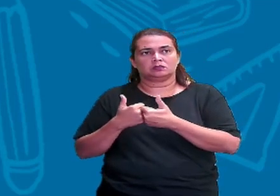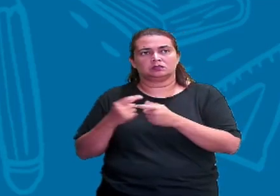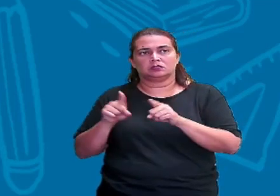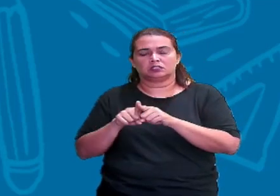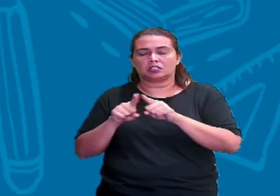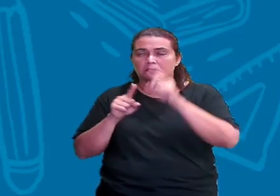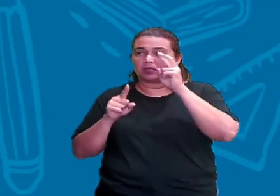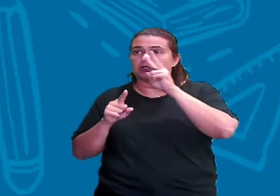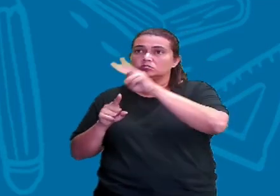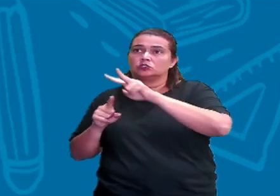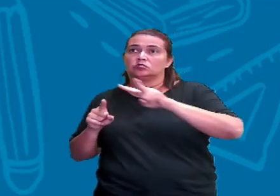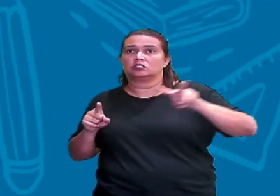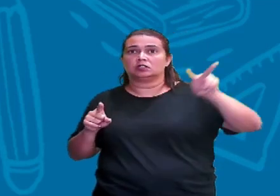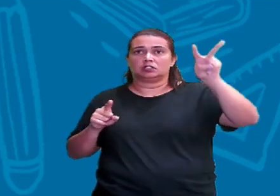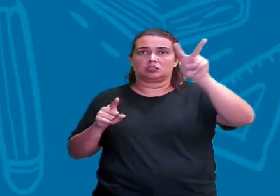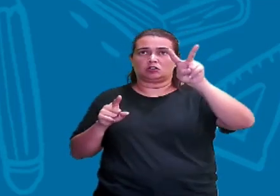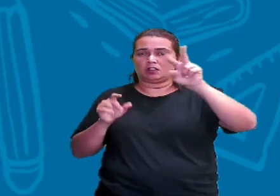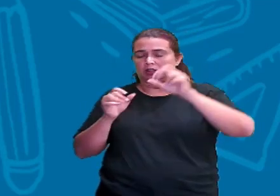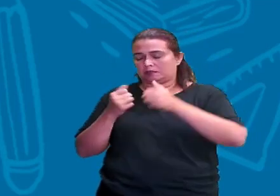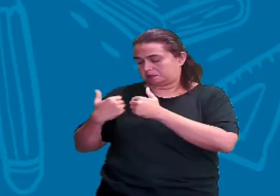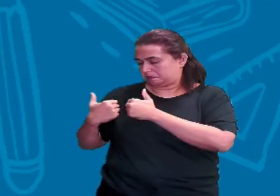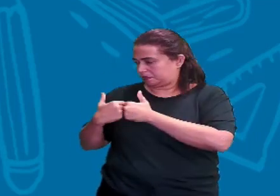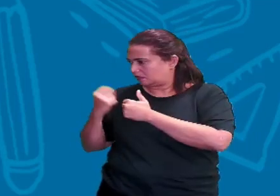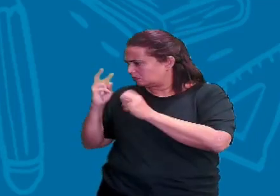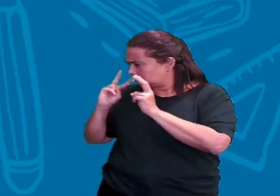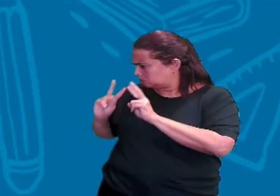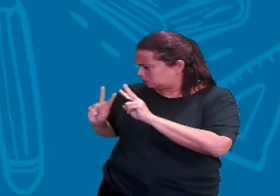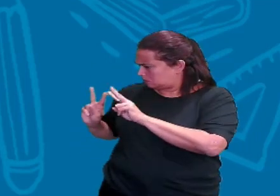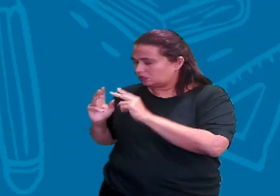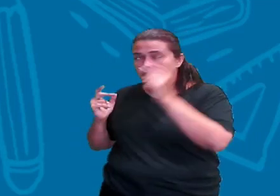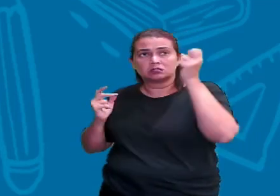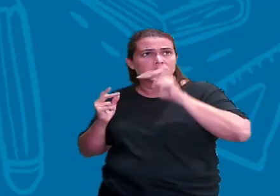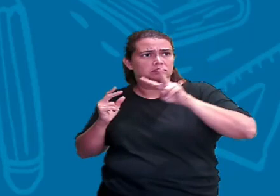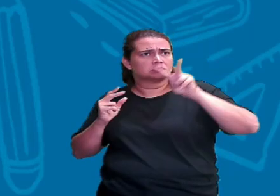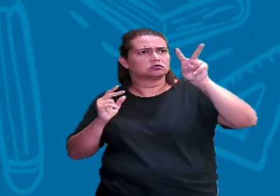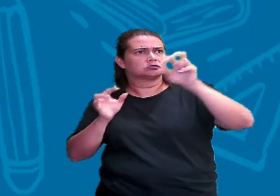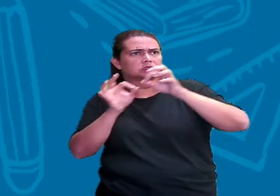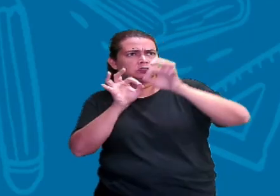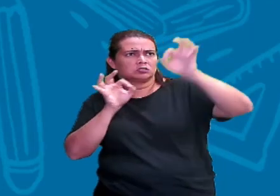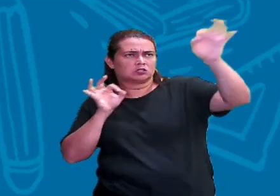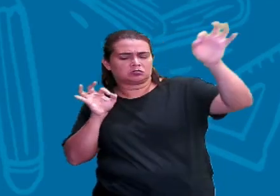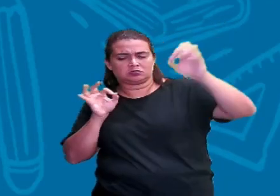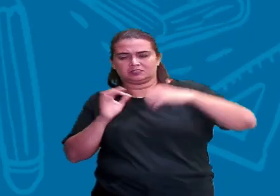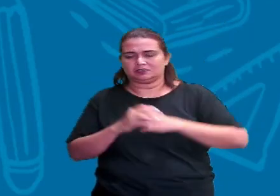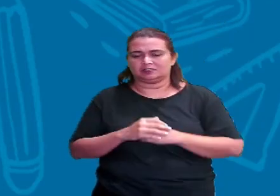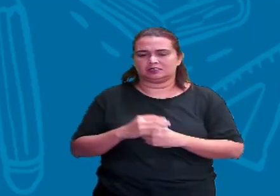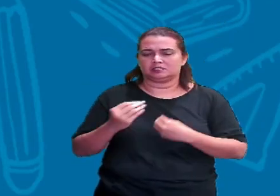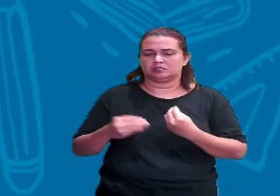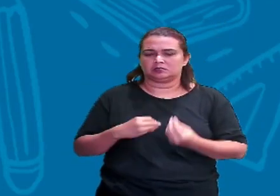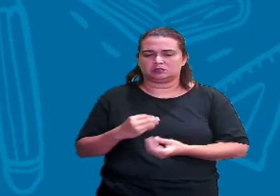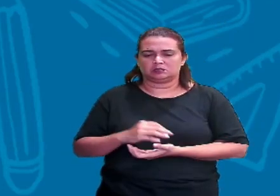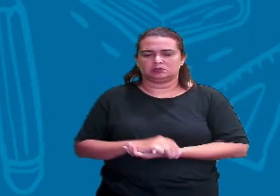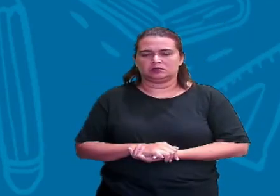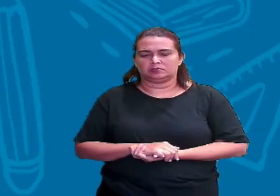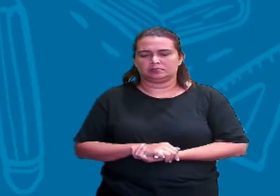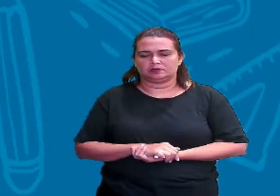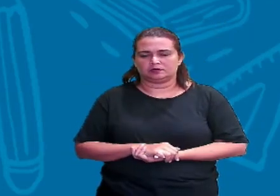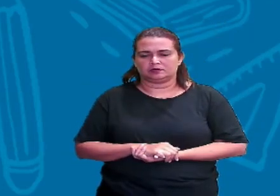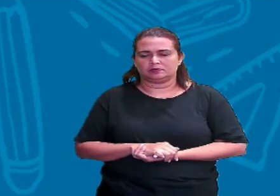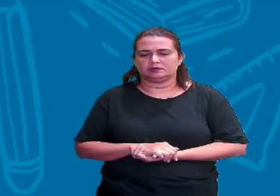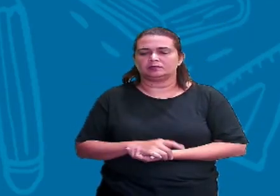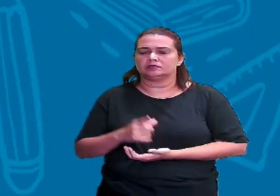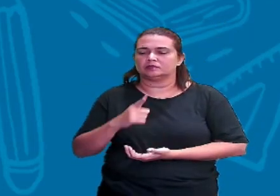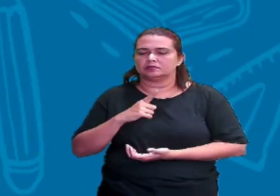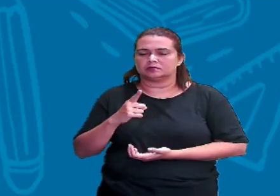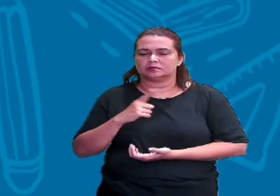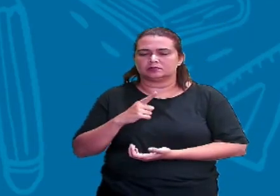de olhar, para onde a gente vai olhar, certo? E aí, a grosso modo, a gente teria o primeiro